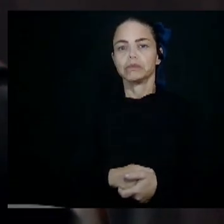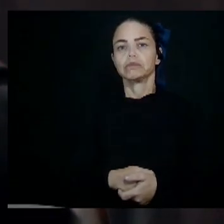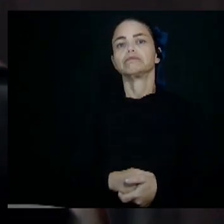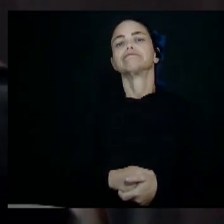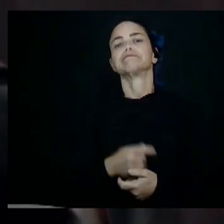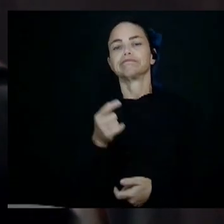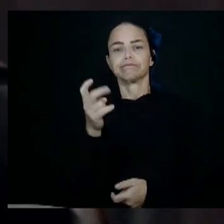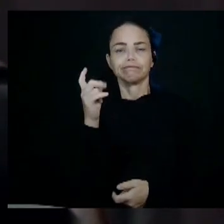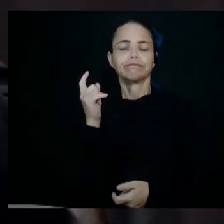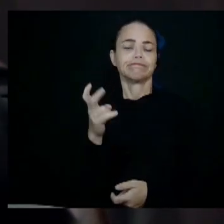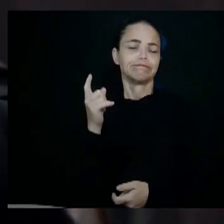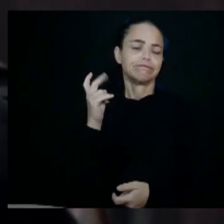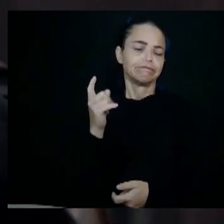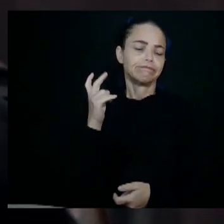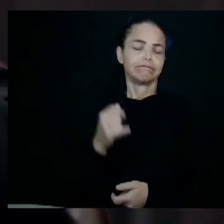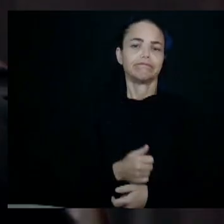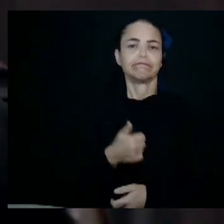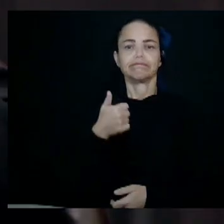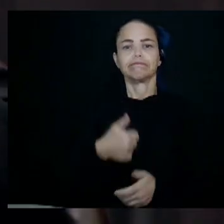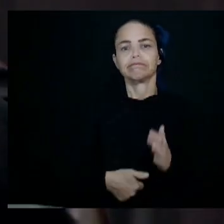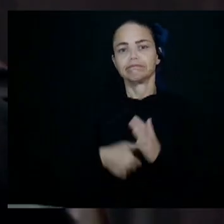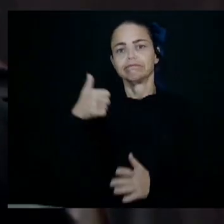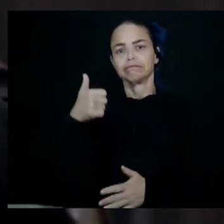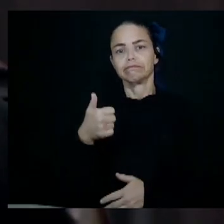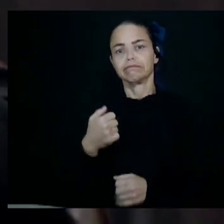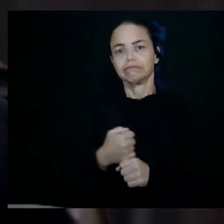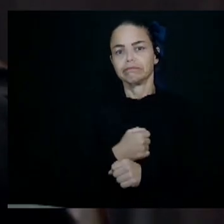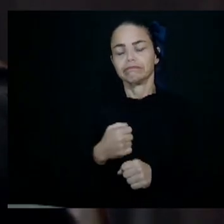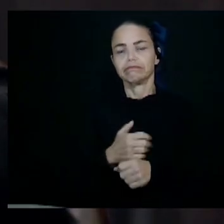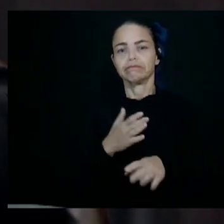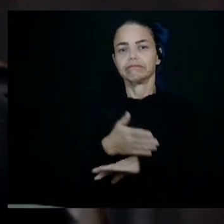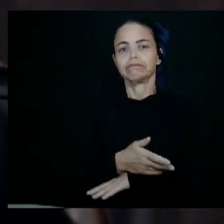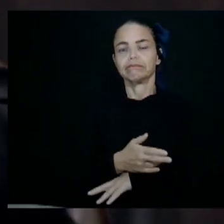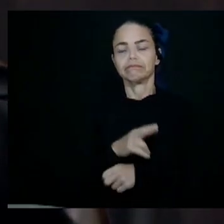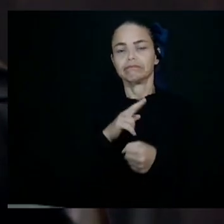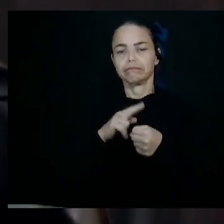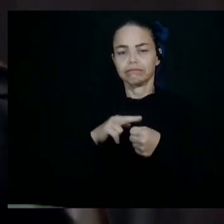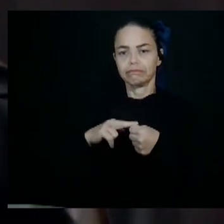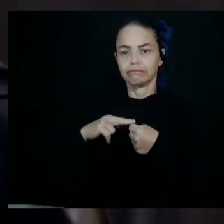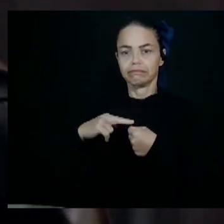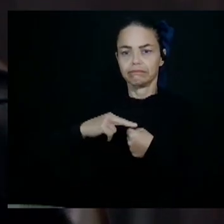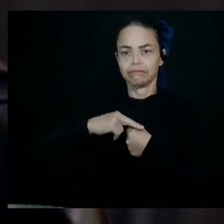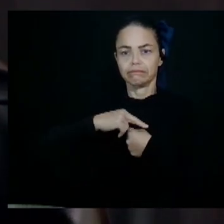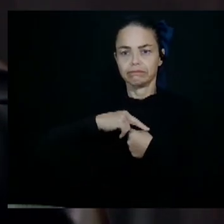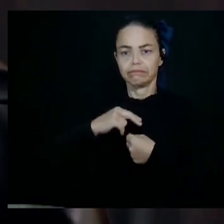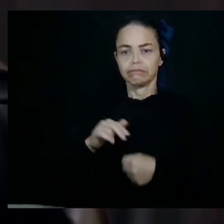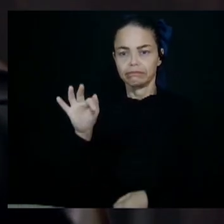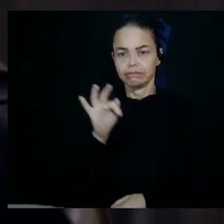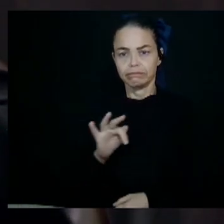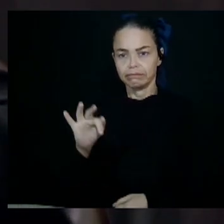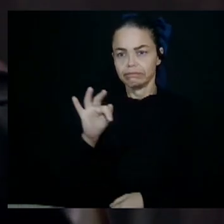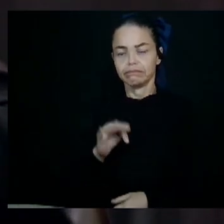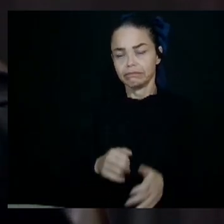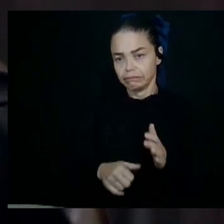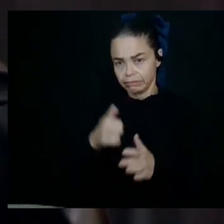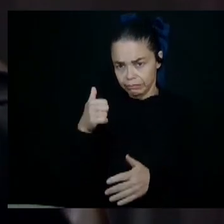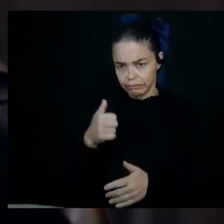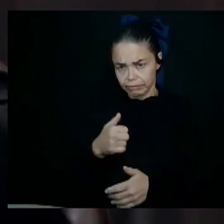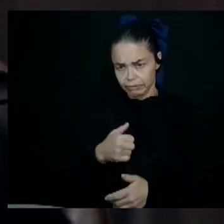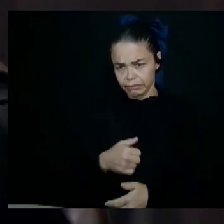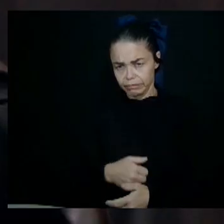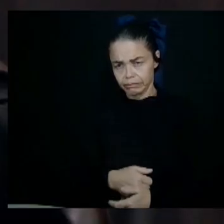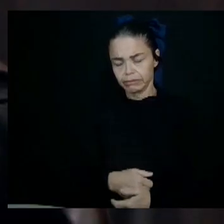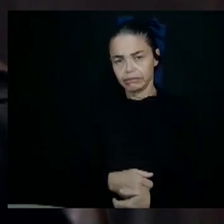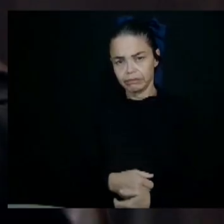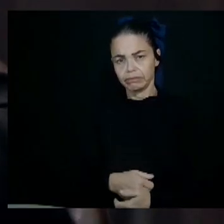o primeiro ano. Logo que eu entrei na Unicamp, a primeira coisa que eu fiz foi